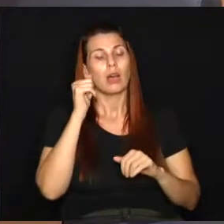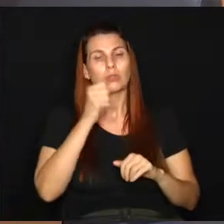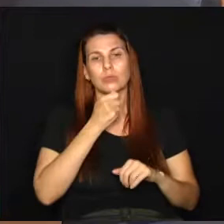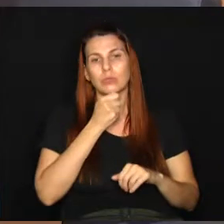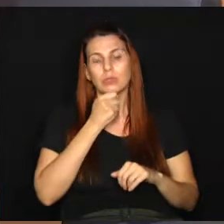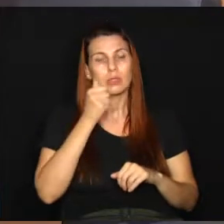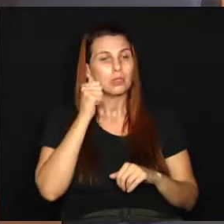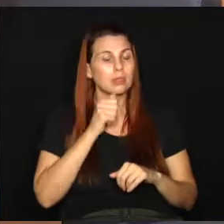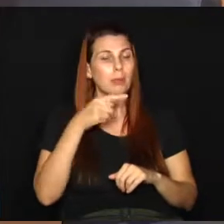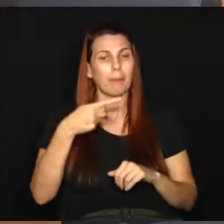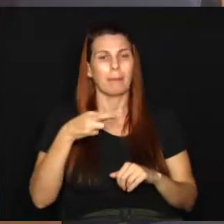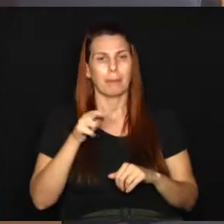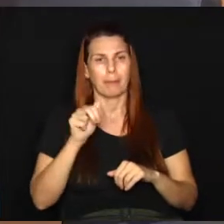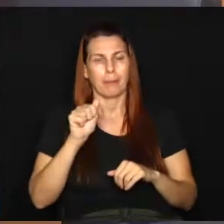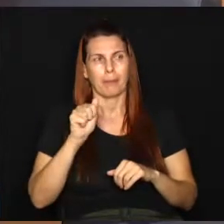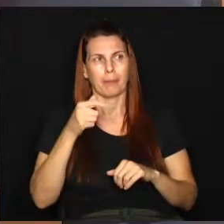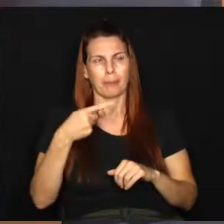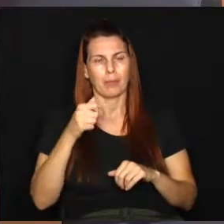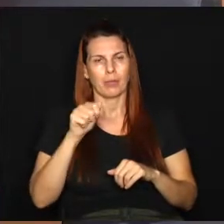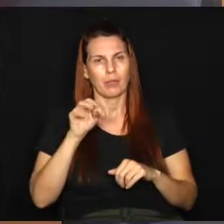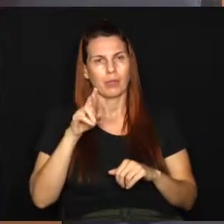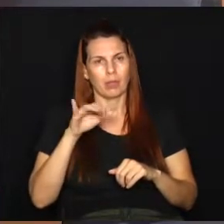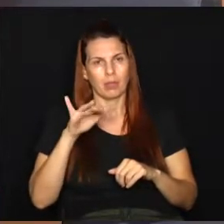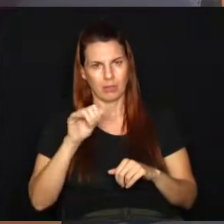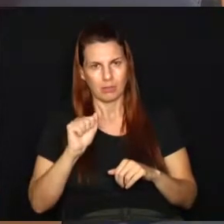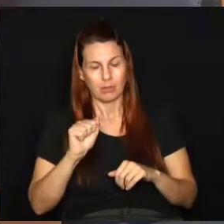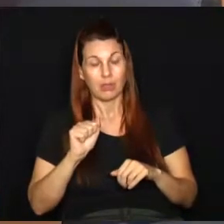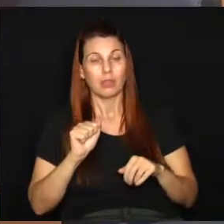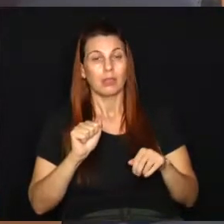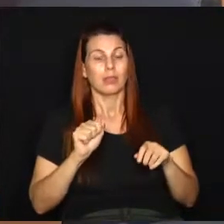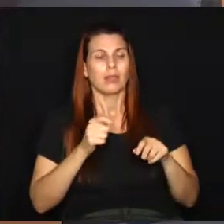Campos Melo. São declarações que